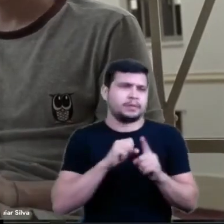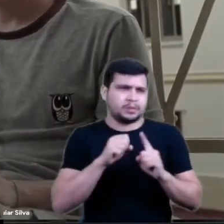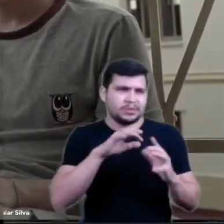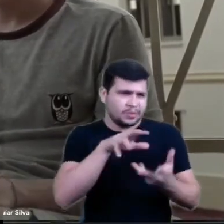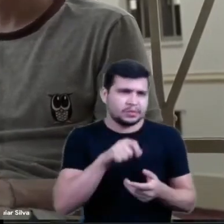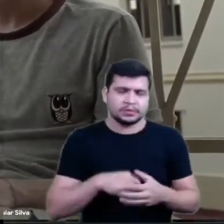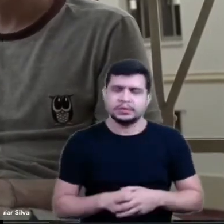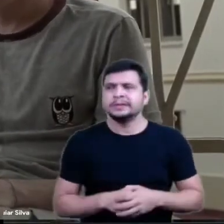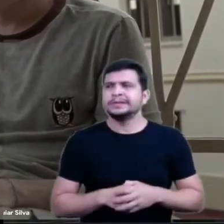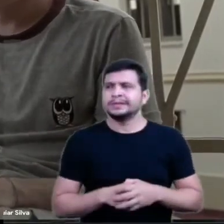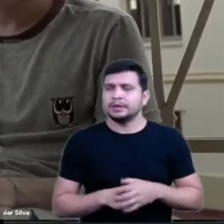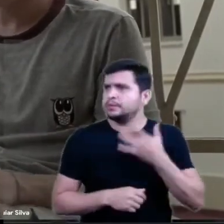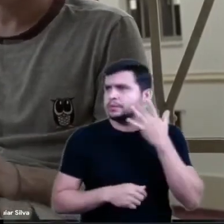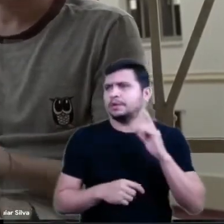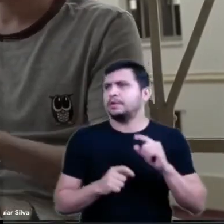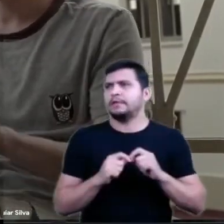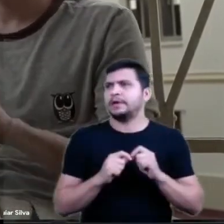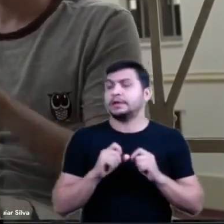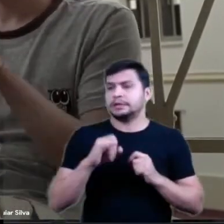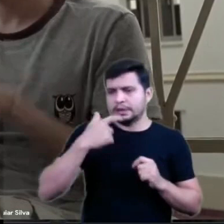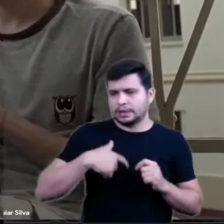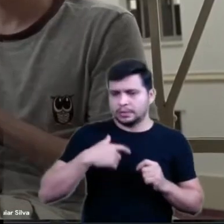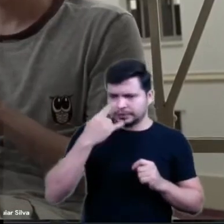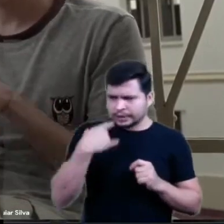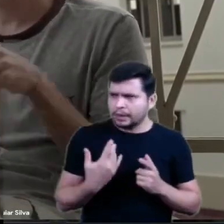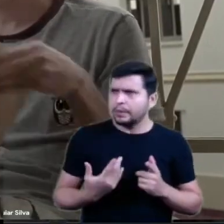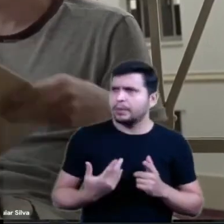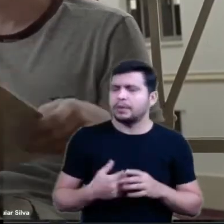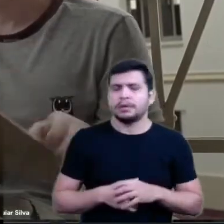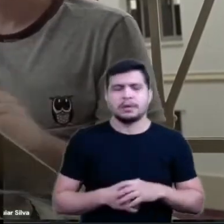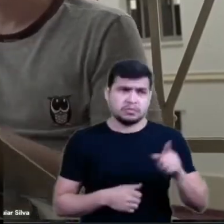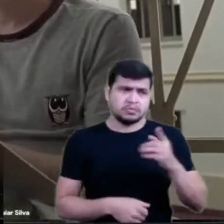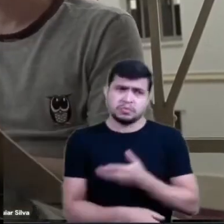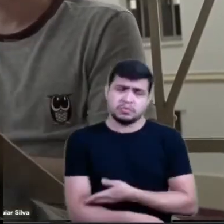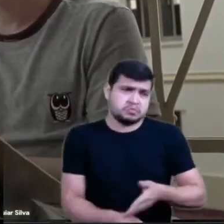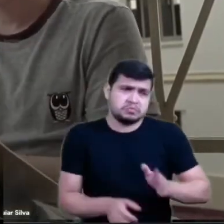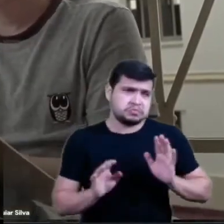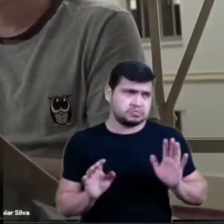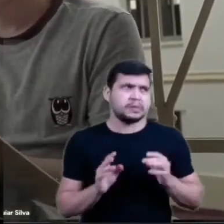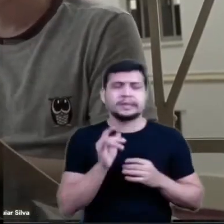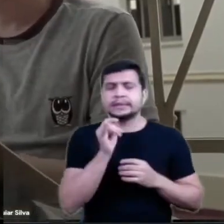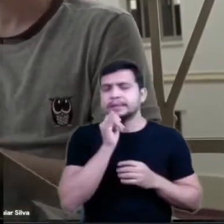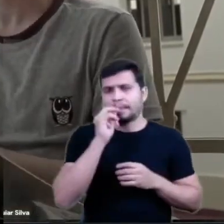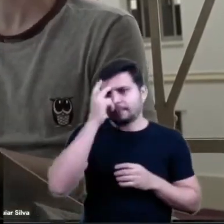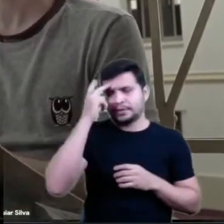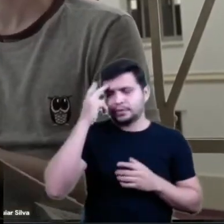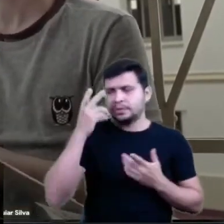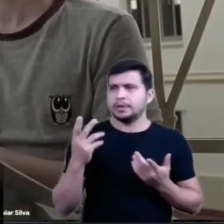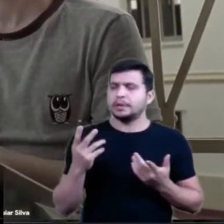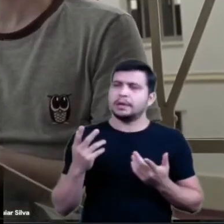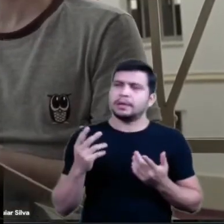cego. Você acostumaria. Eu vou te dizer que até tem suas vantagens. As pessoas te fazem mais favores, por exemplo.